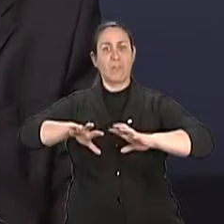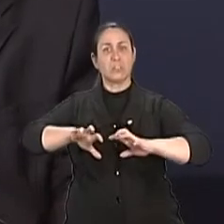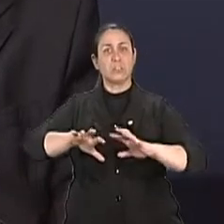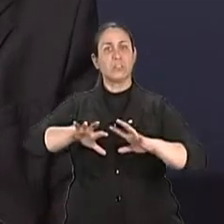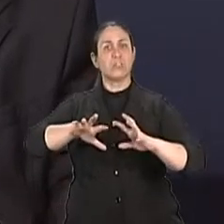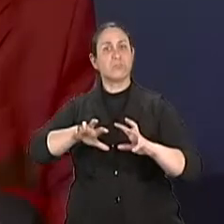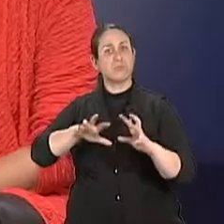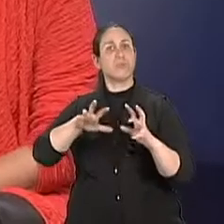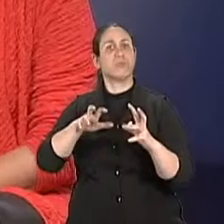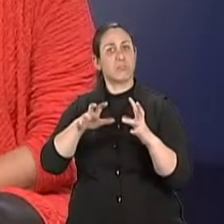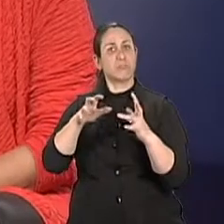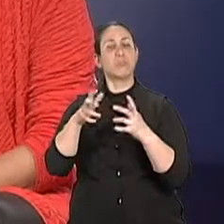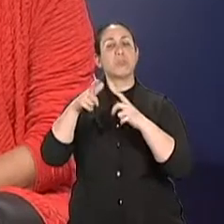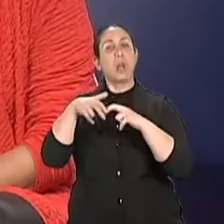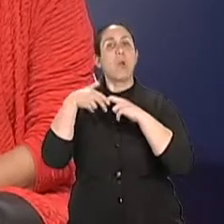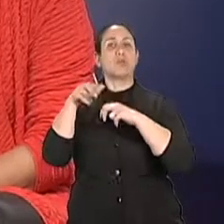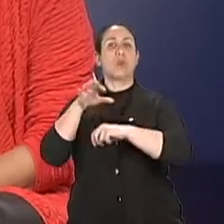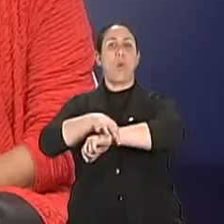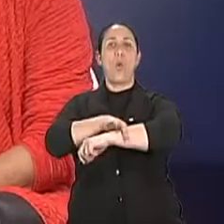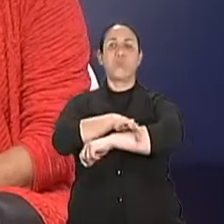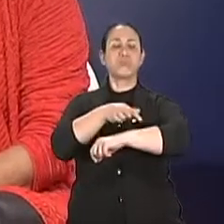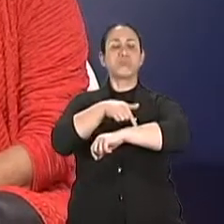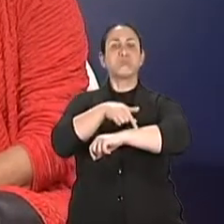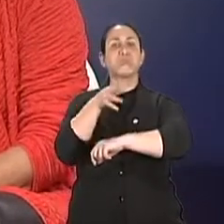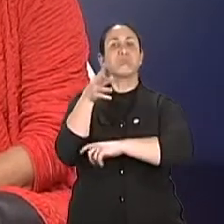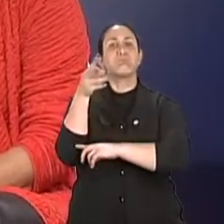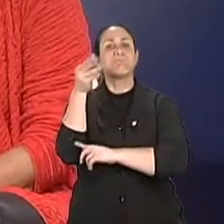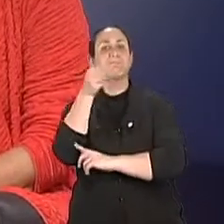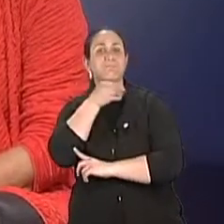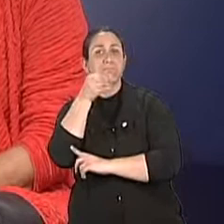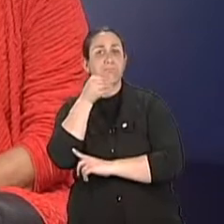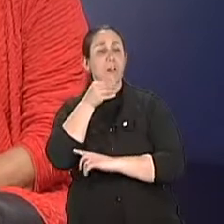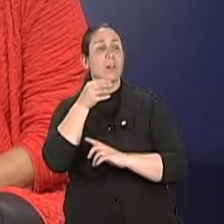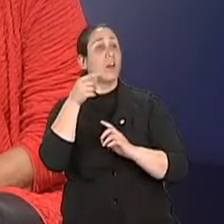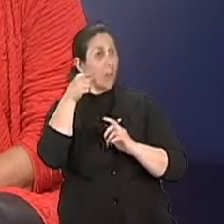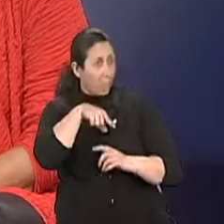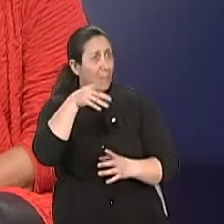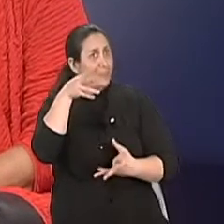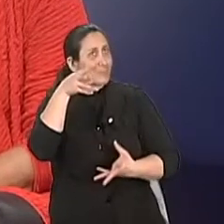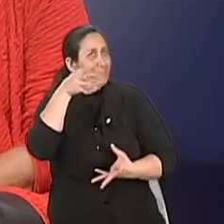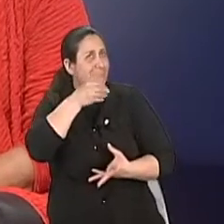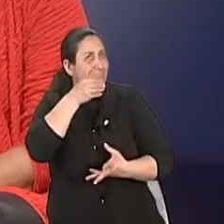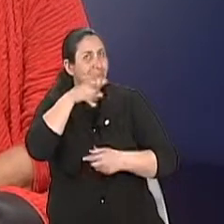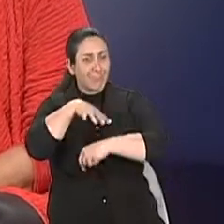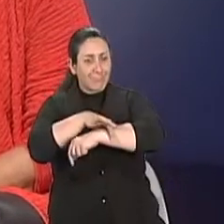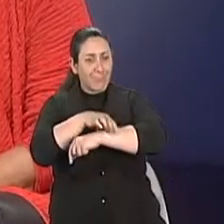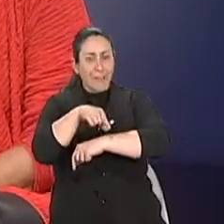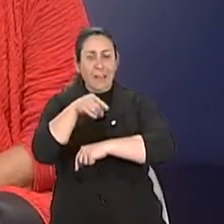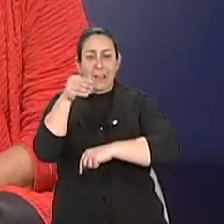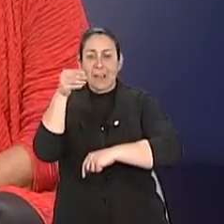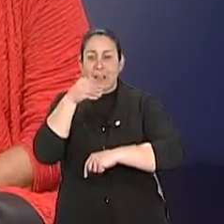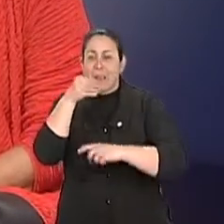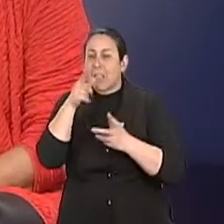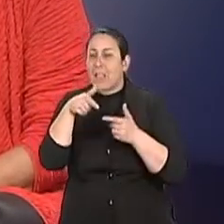nas suas atividades. Ou seja, ele passa a ser fragilizado com esses